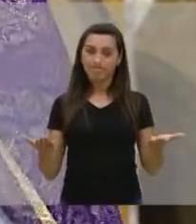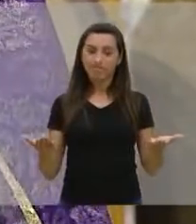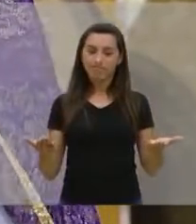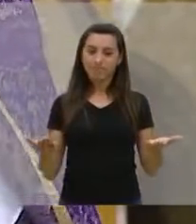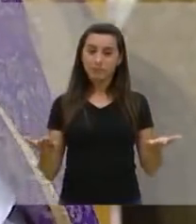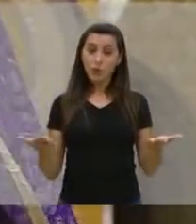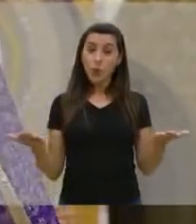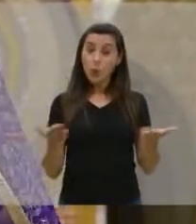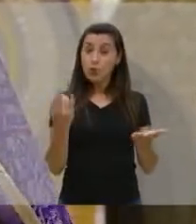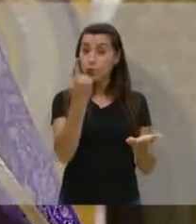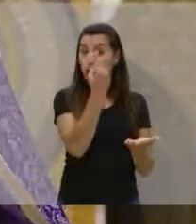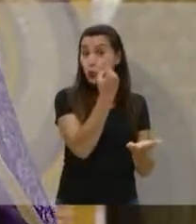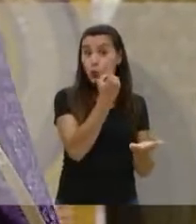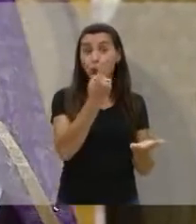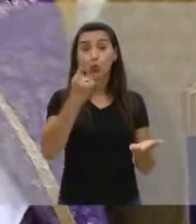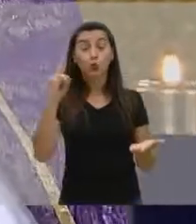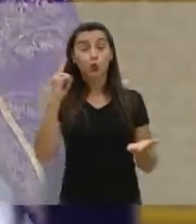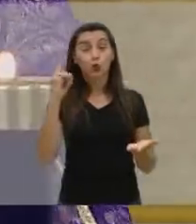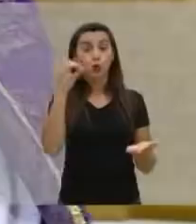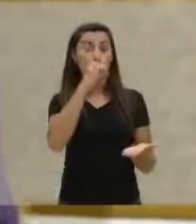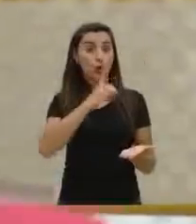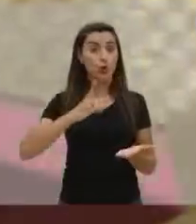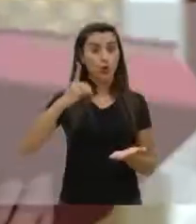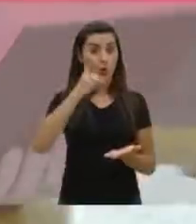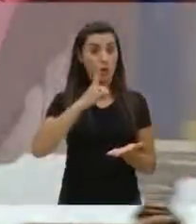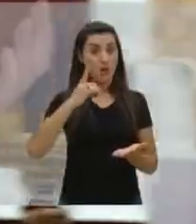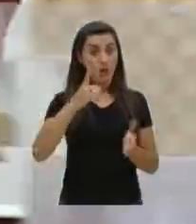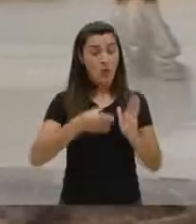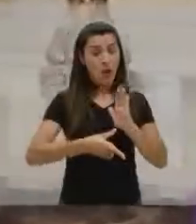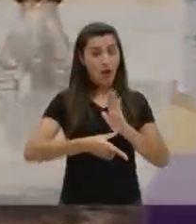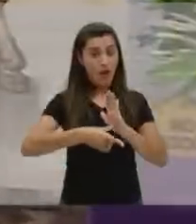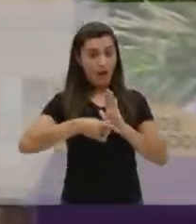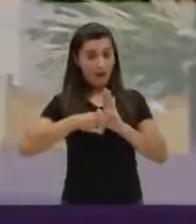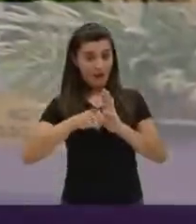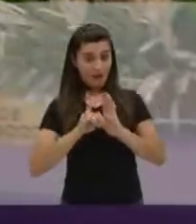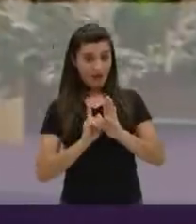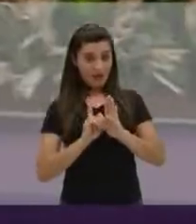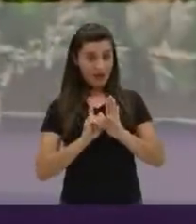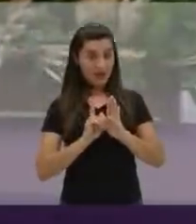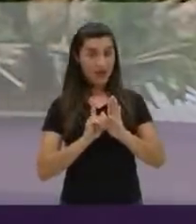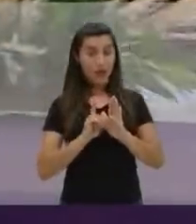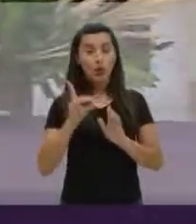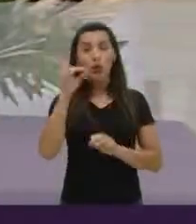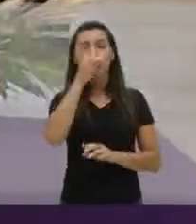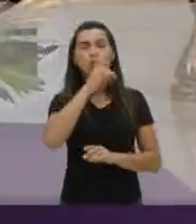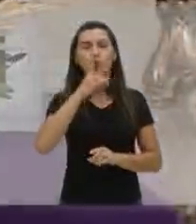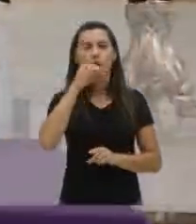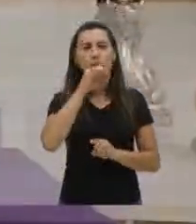este é o último domingo antes de Domingo de Ramos.